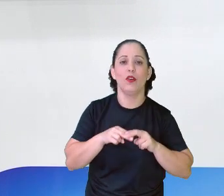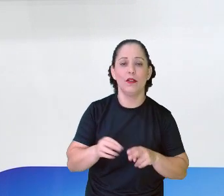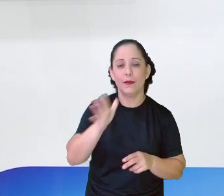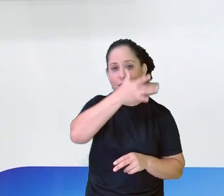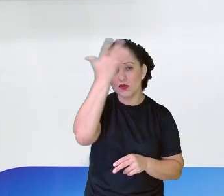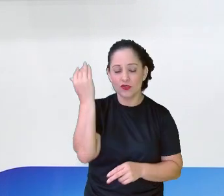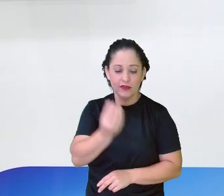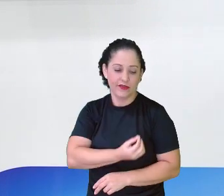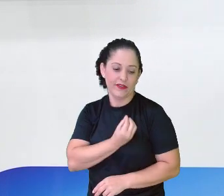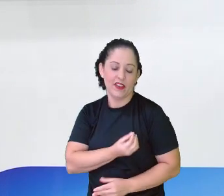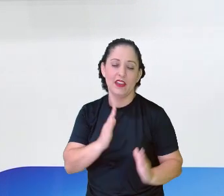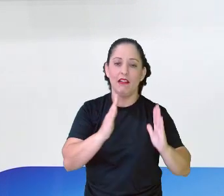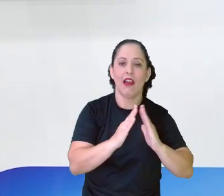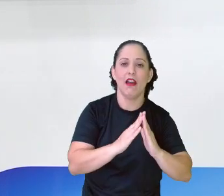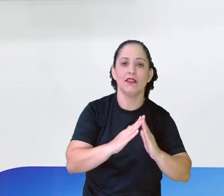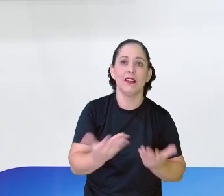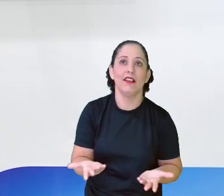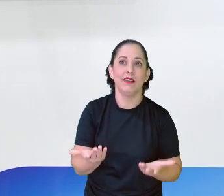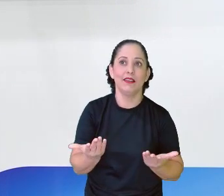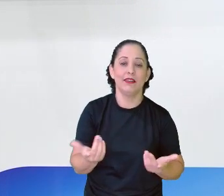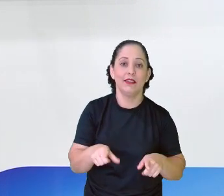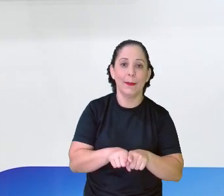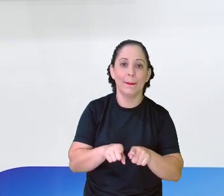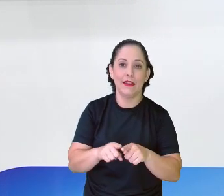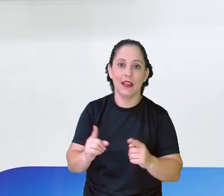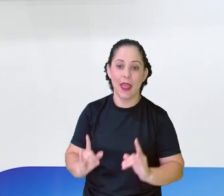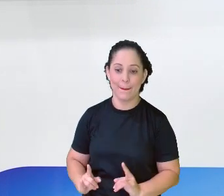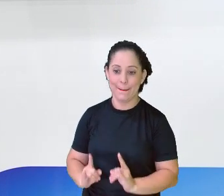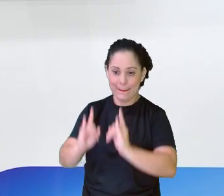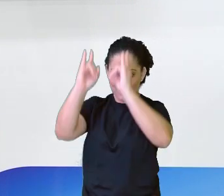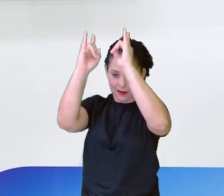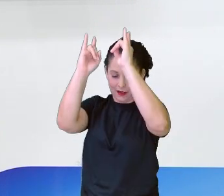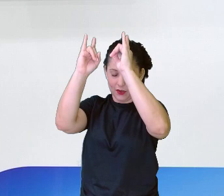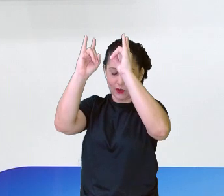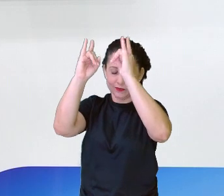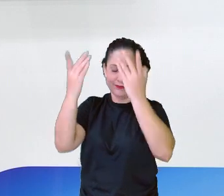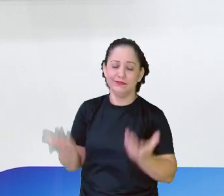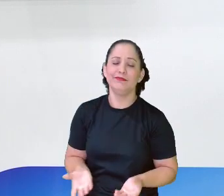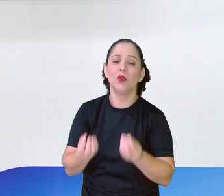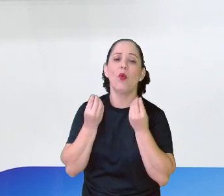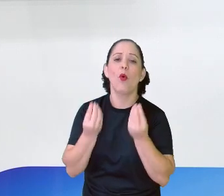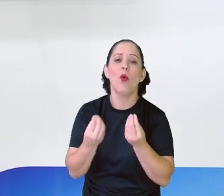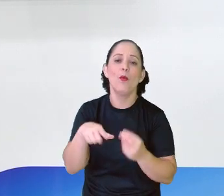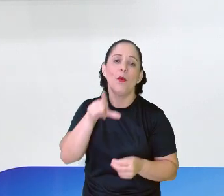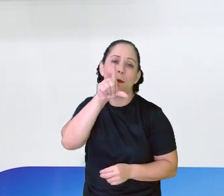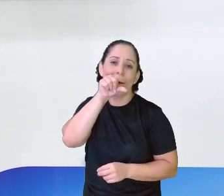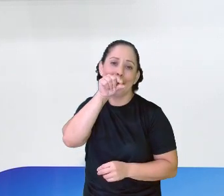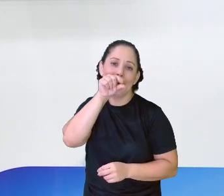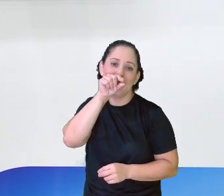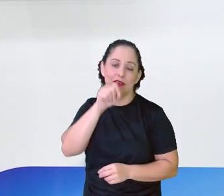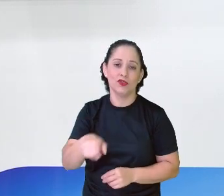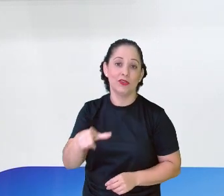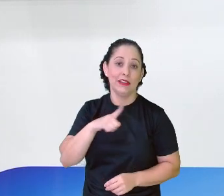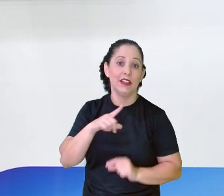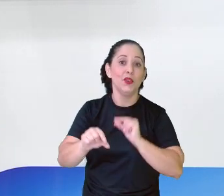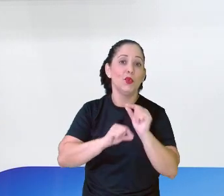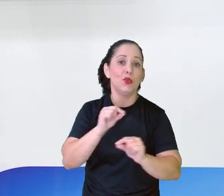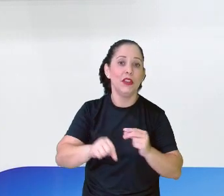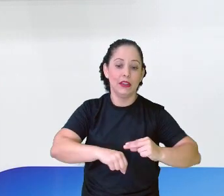apartamentos. Mas onde é que esses animais vivem? Para vocês terem noção do ecossistema que tem numa árvore.